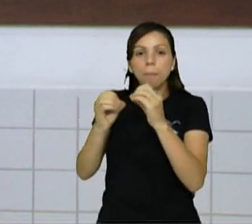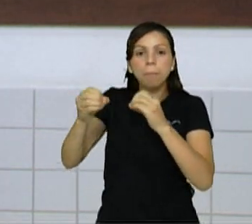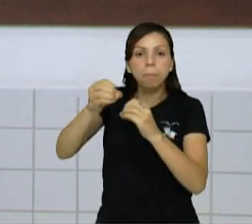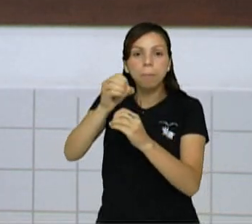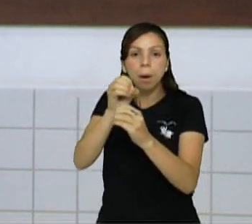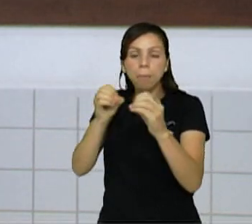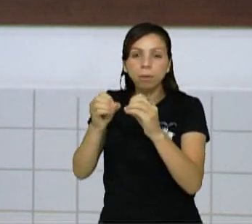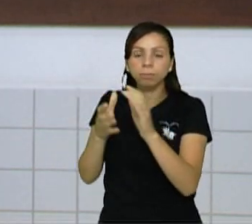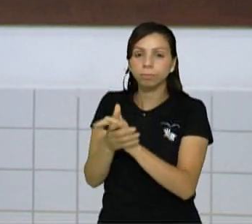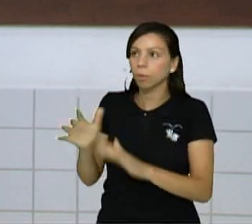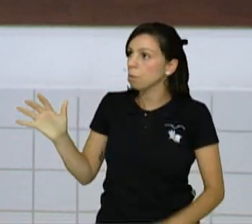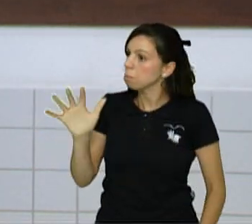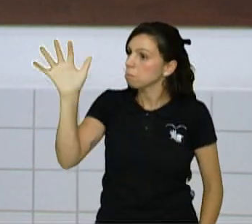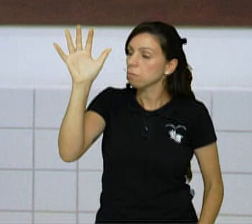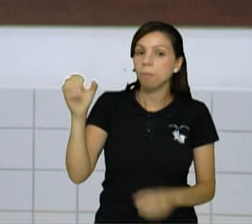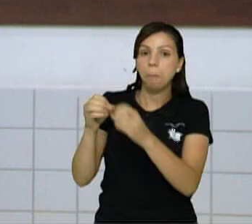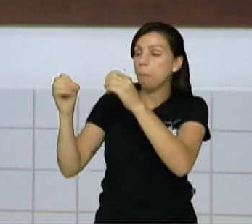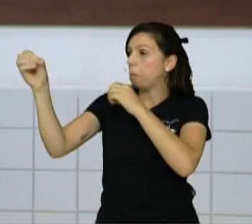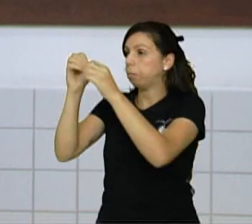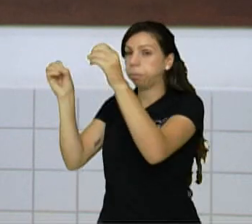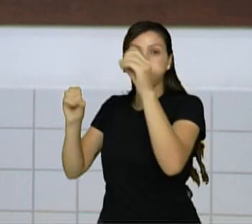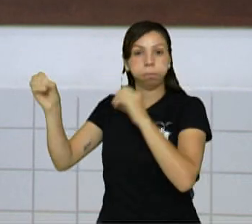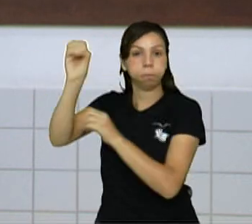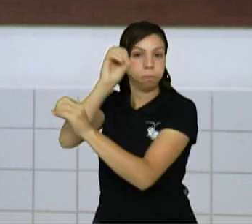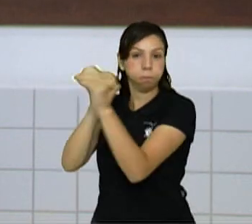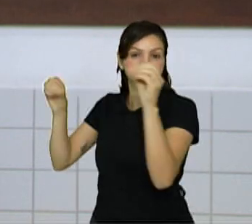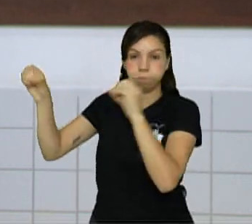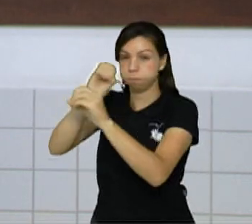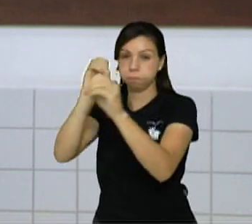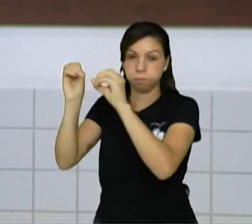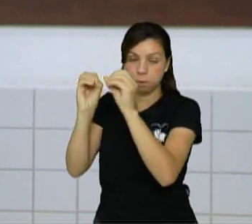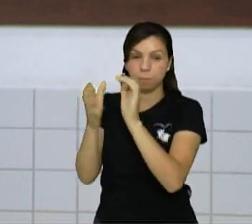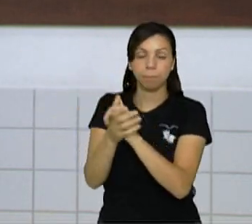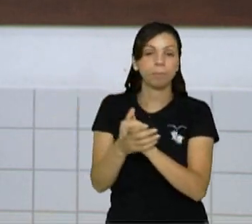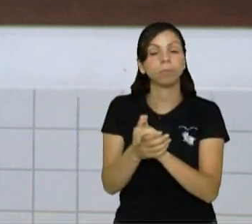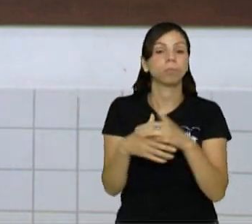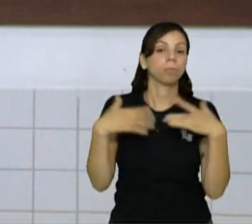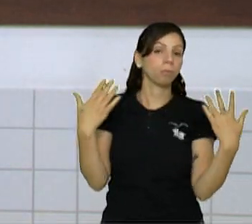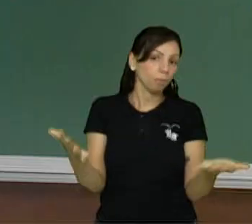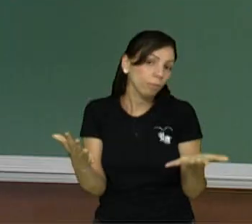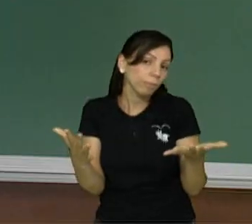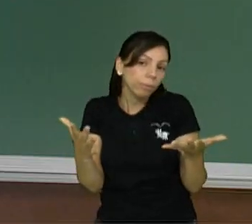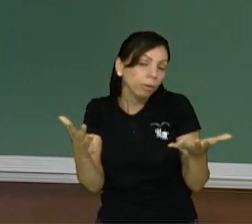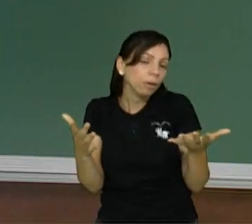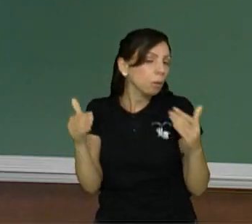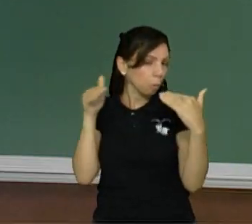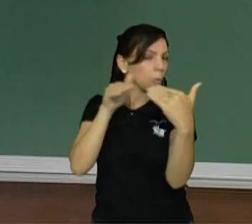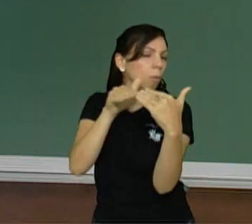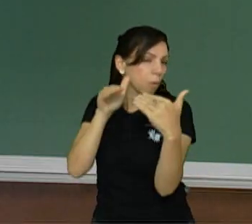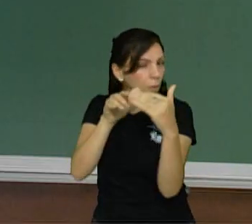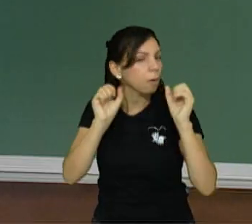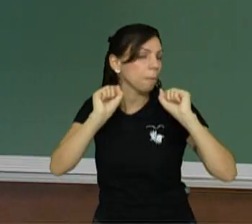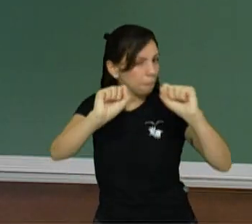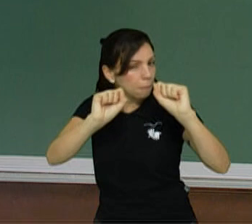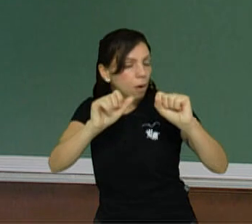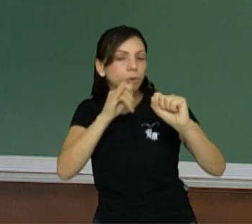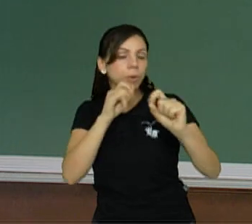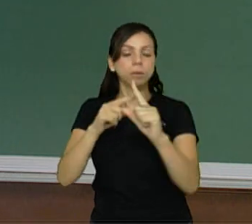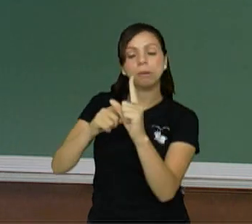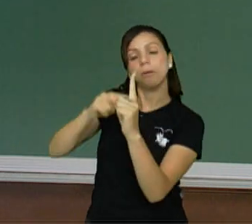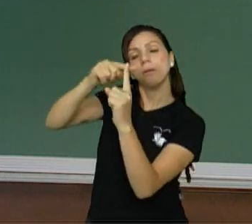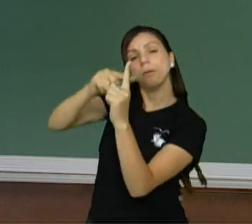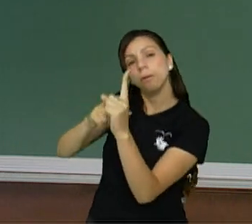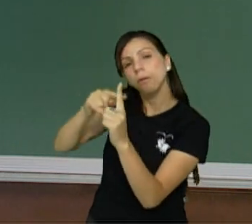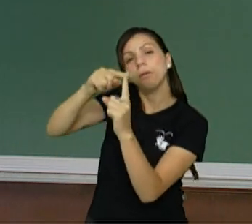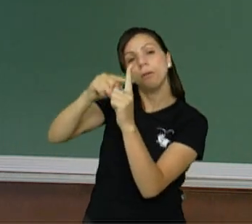mais. Já no estado gasoso, elas vibram muito mais. De modo que, você concorda que eu posso dizer que temperatura